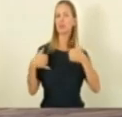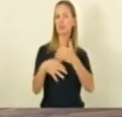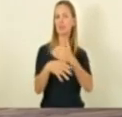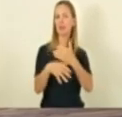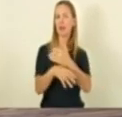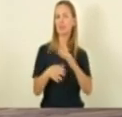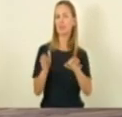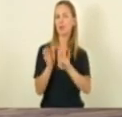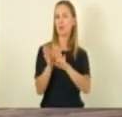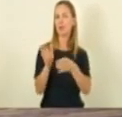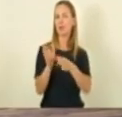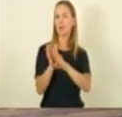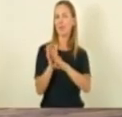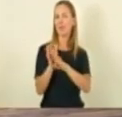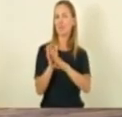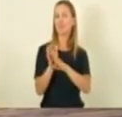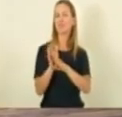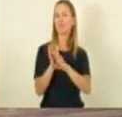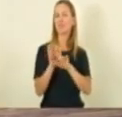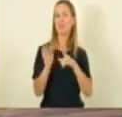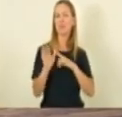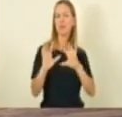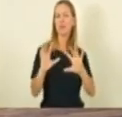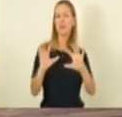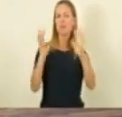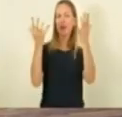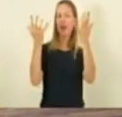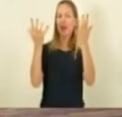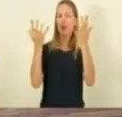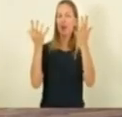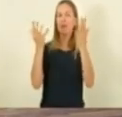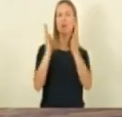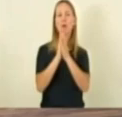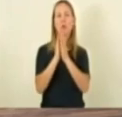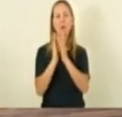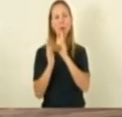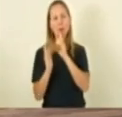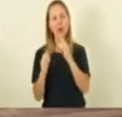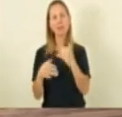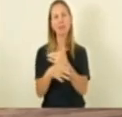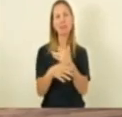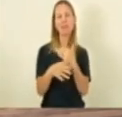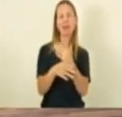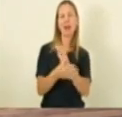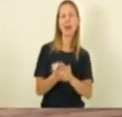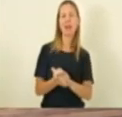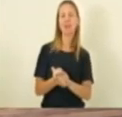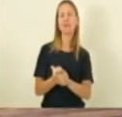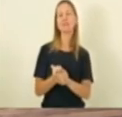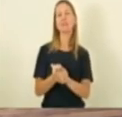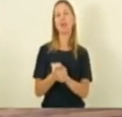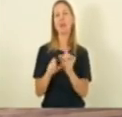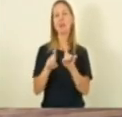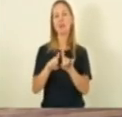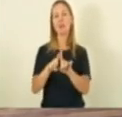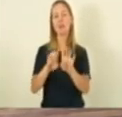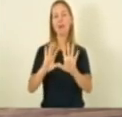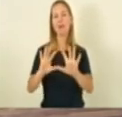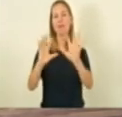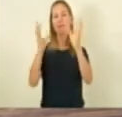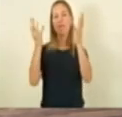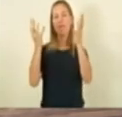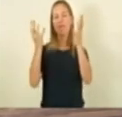nossa lira nos grandes eventos, na comemoração de aniversário da cidade, nos bailes de gala, nos eventos